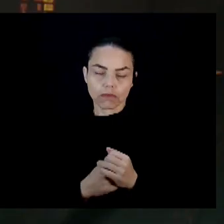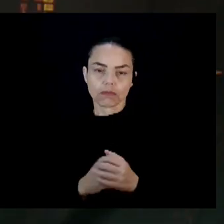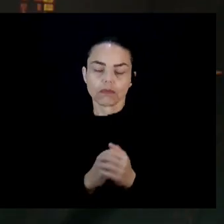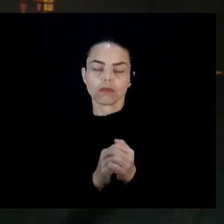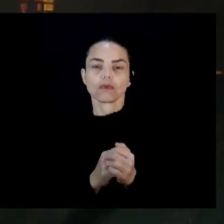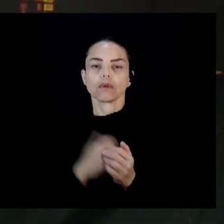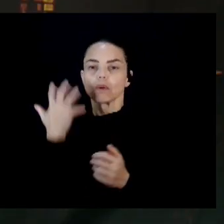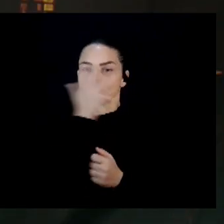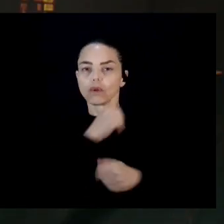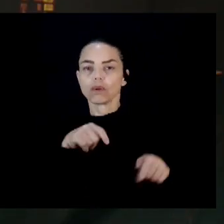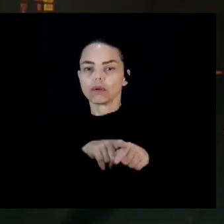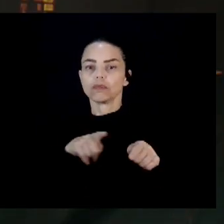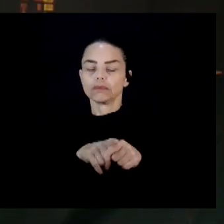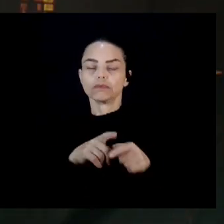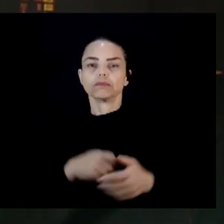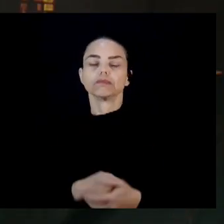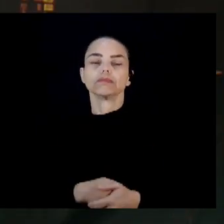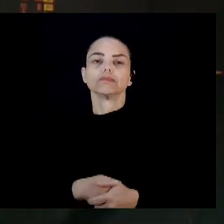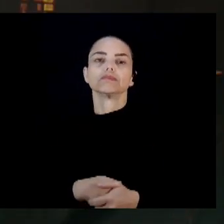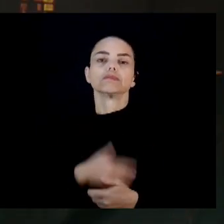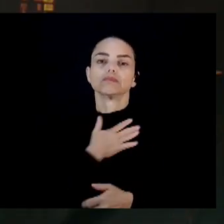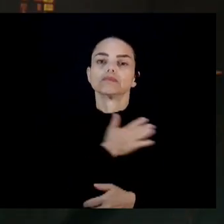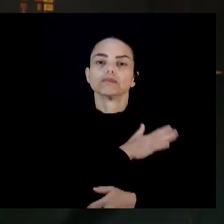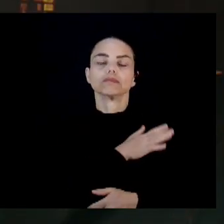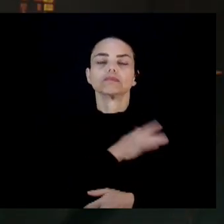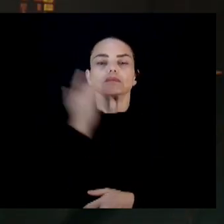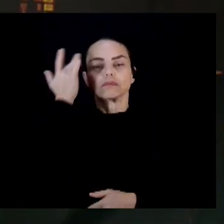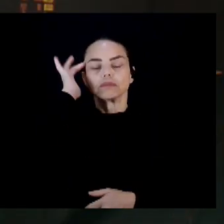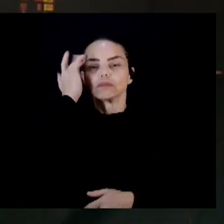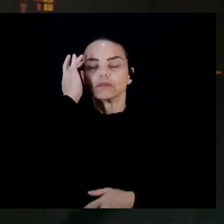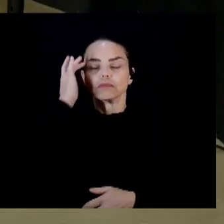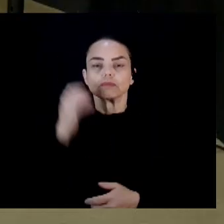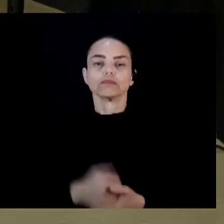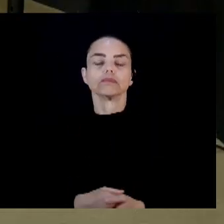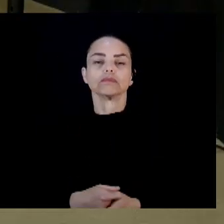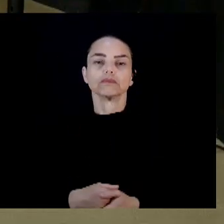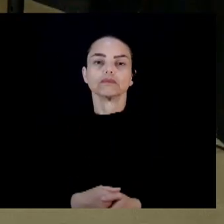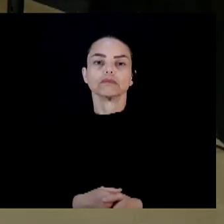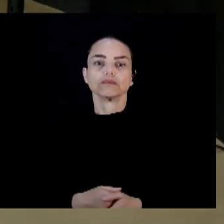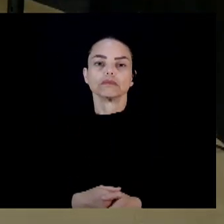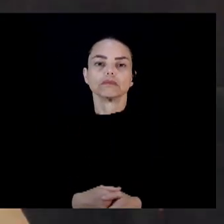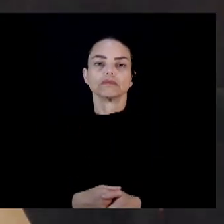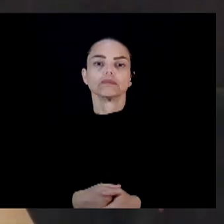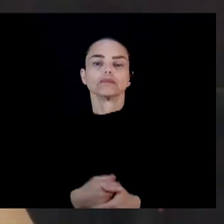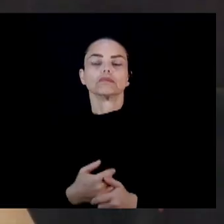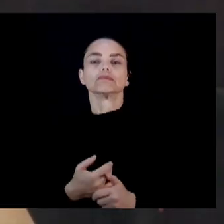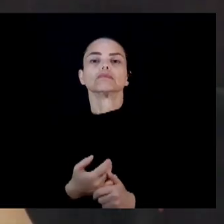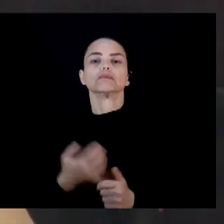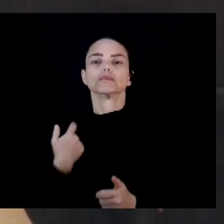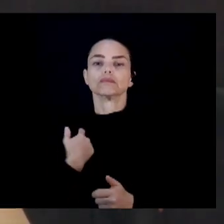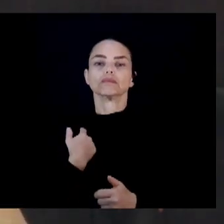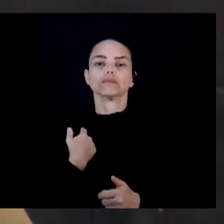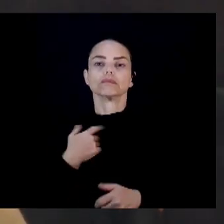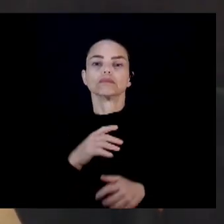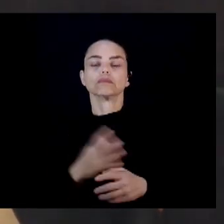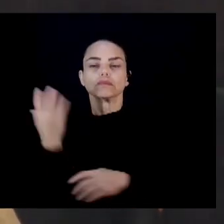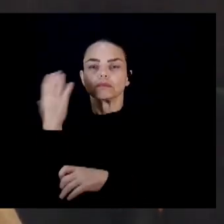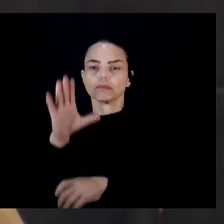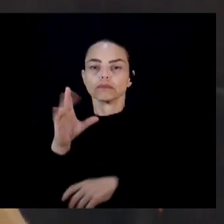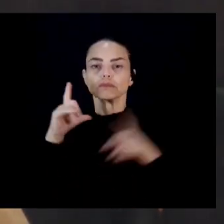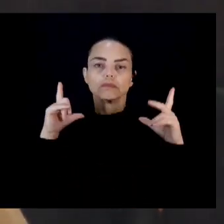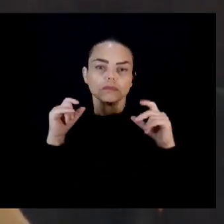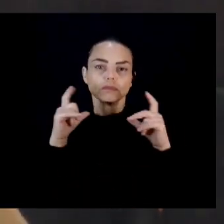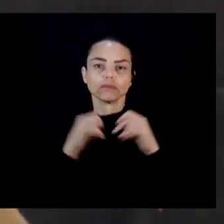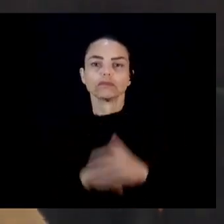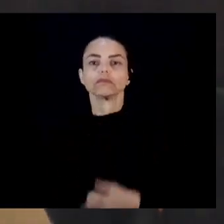também aquilo que ela não gosta em si, mas que ela acha que pode melhorar. Assim como o André comentou, na hora que a pessoa vai postar essa foto, provavelmente ela